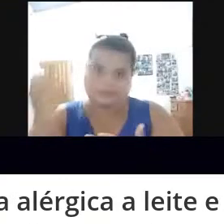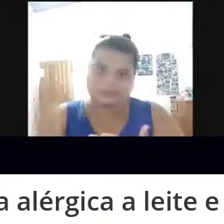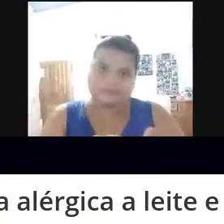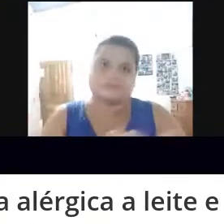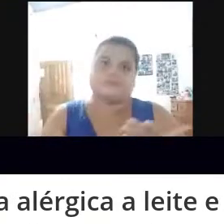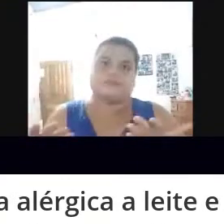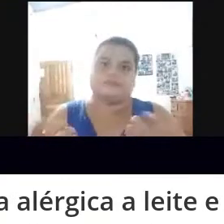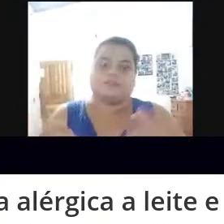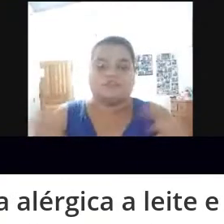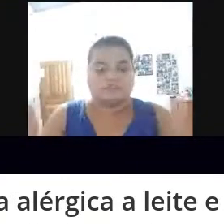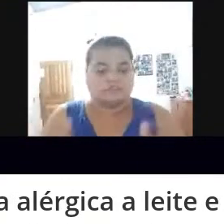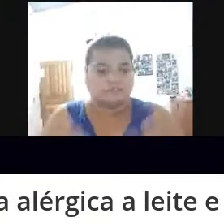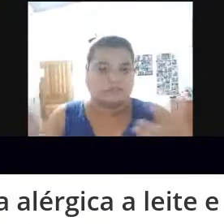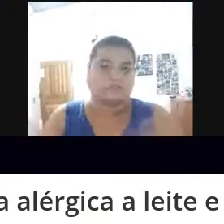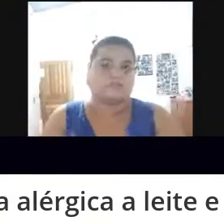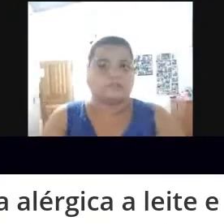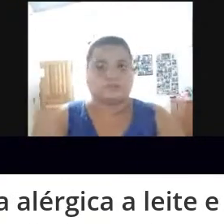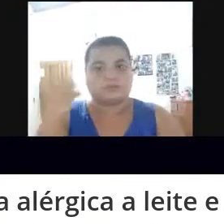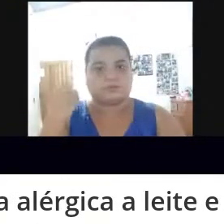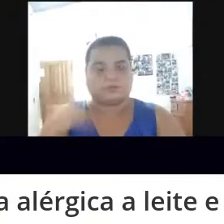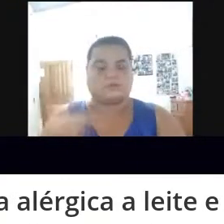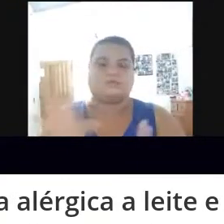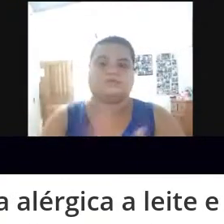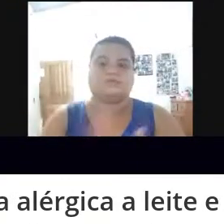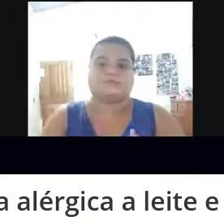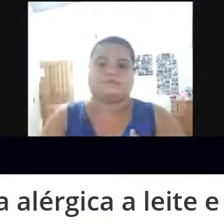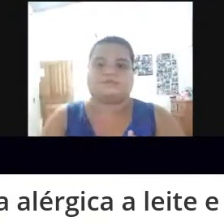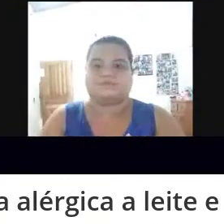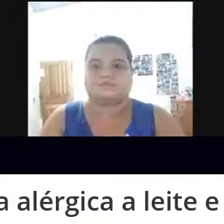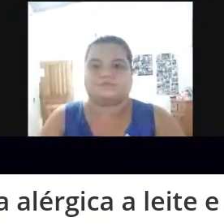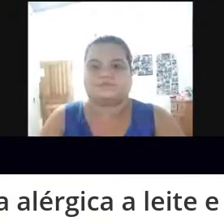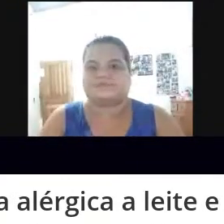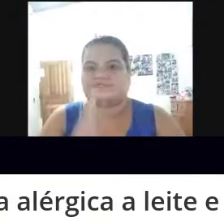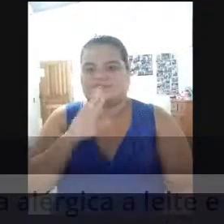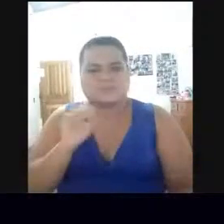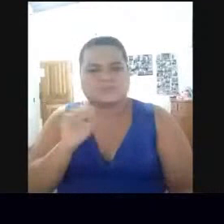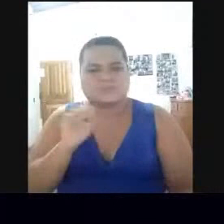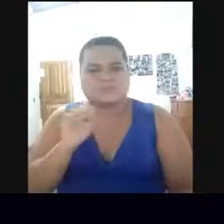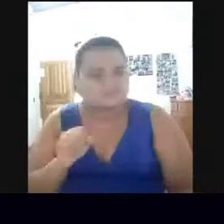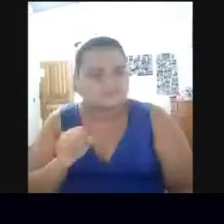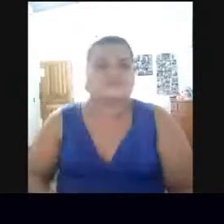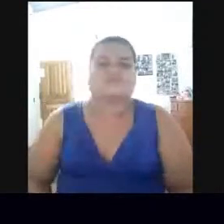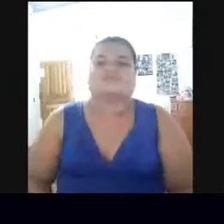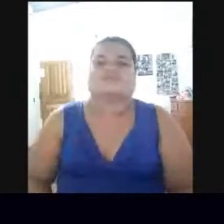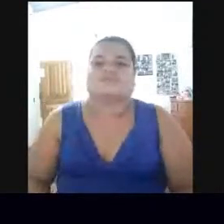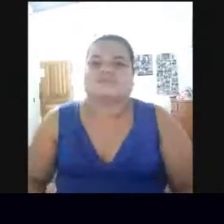ser utilizados. Acho que respondi, Poliana.